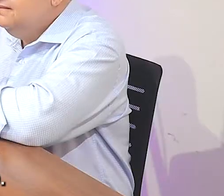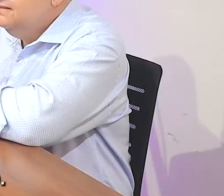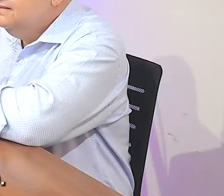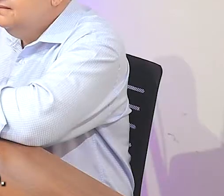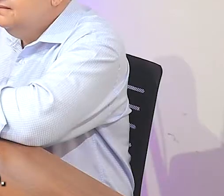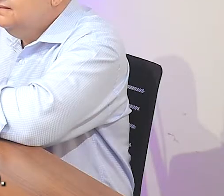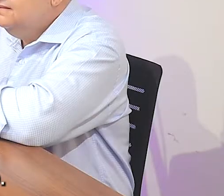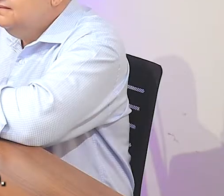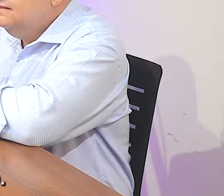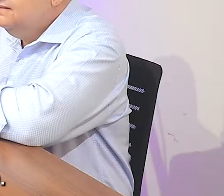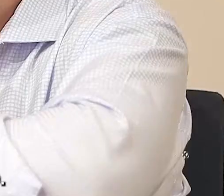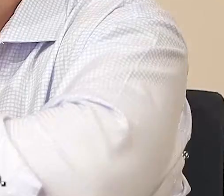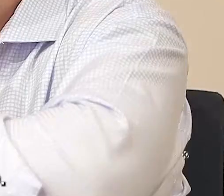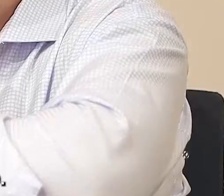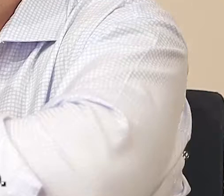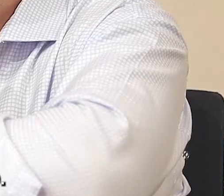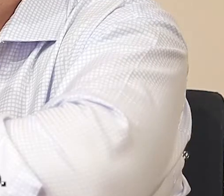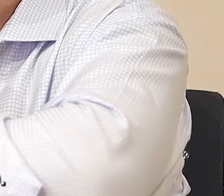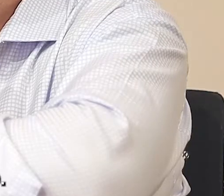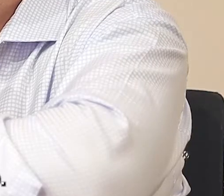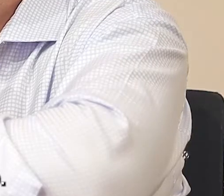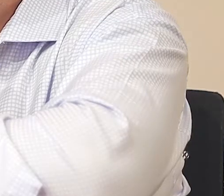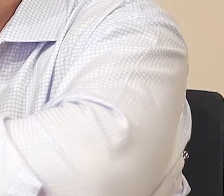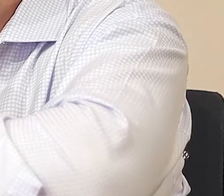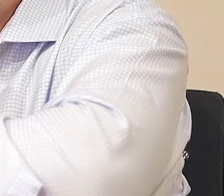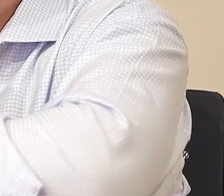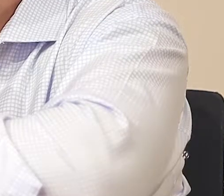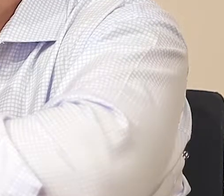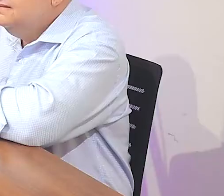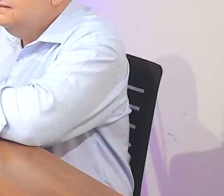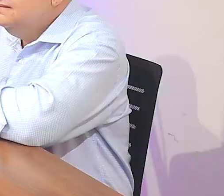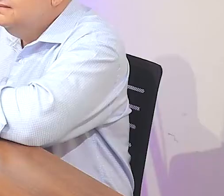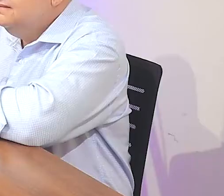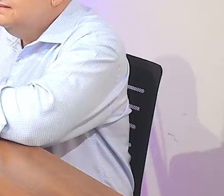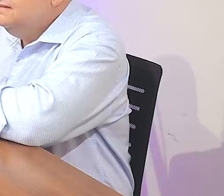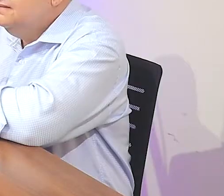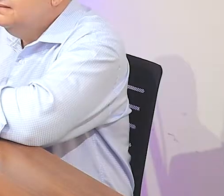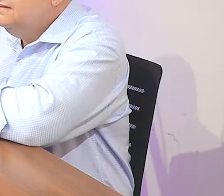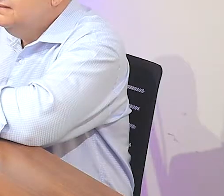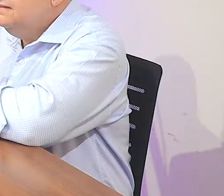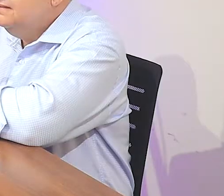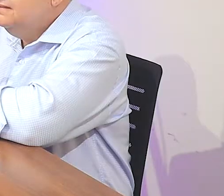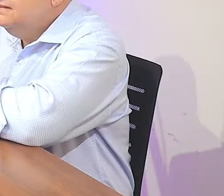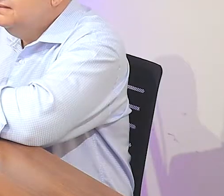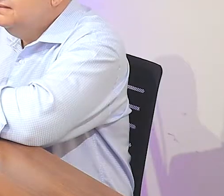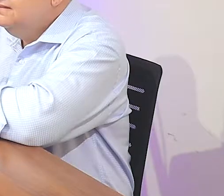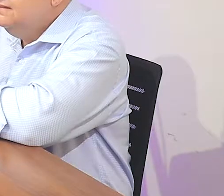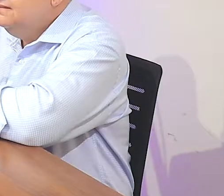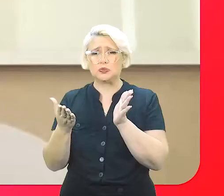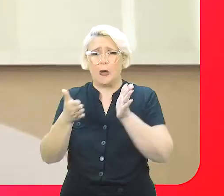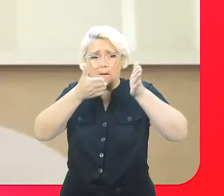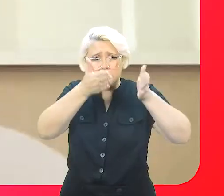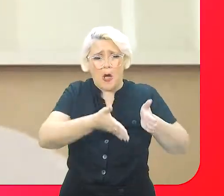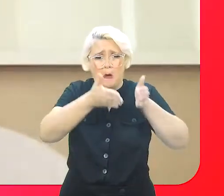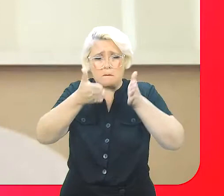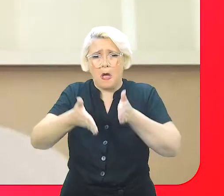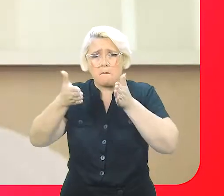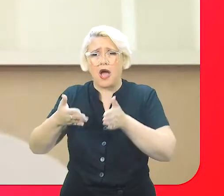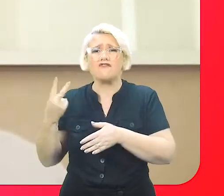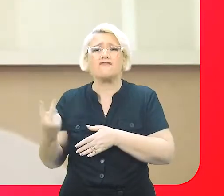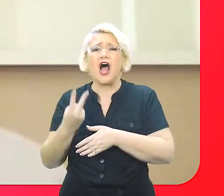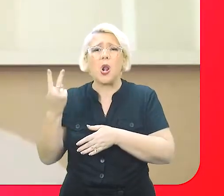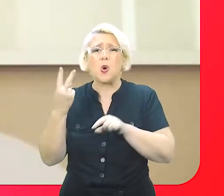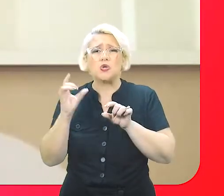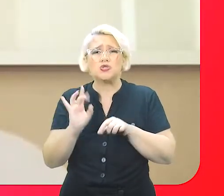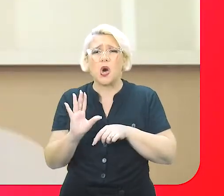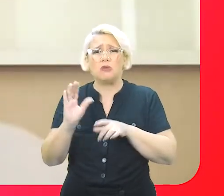A escola, ela mecaniza o conhecimento, ela faz os conteúdos terem valor em